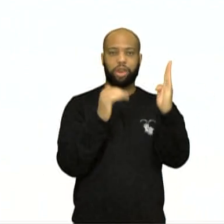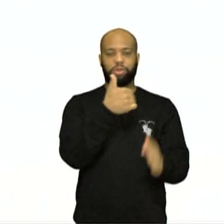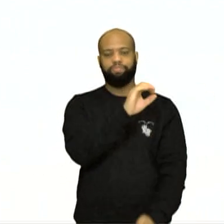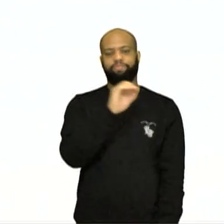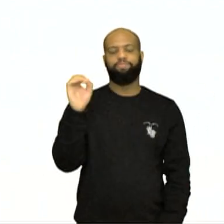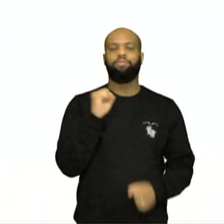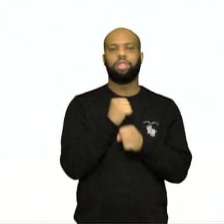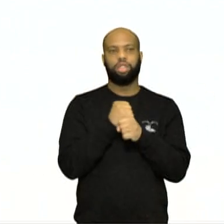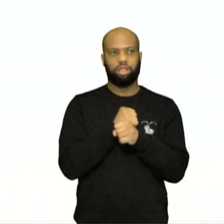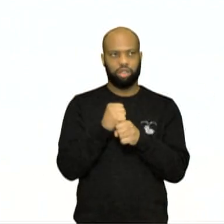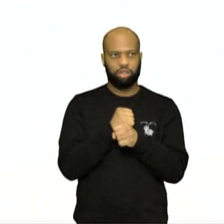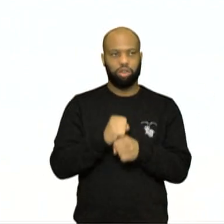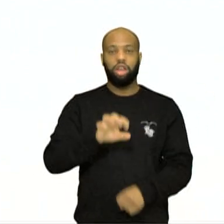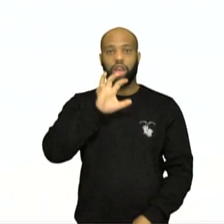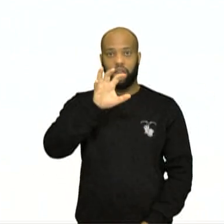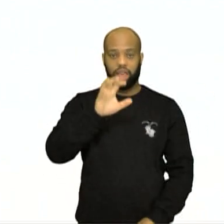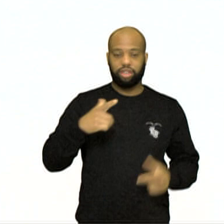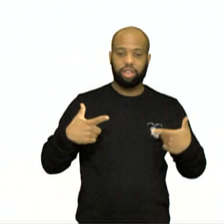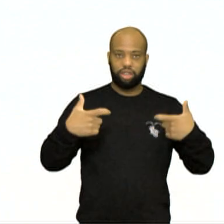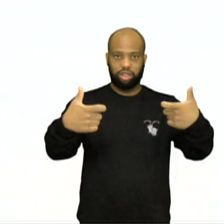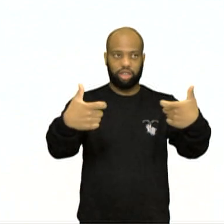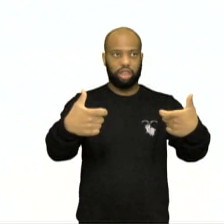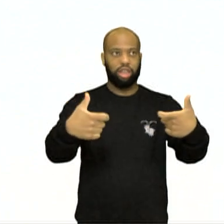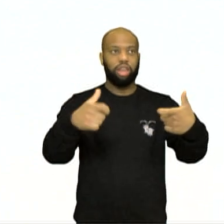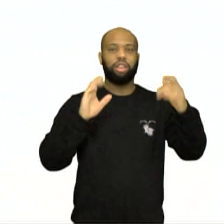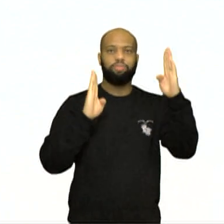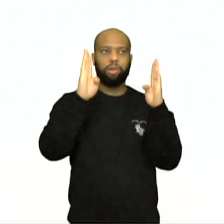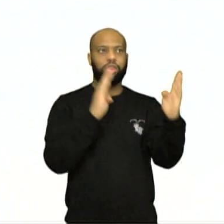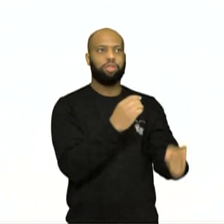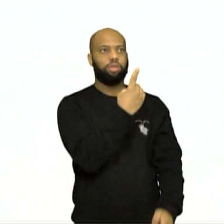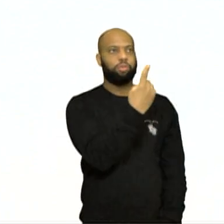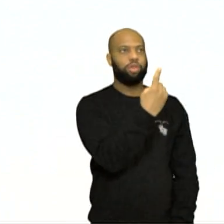100 Anos, né? Essa Guerra dos 100 Anos, que foi de